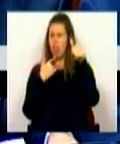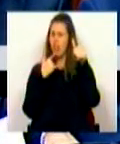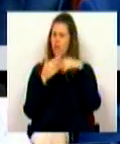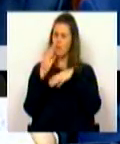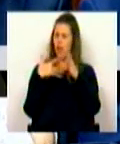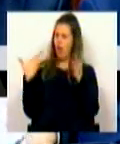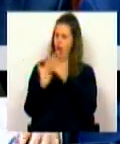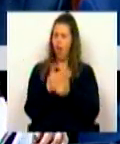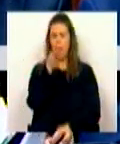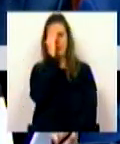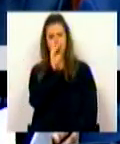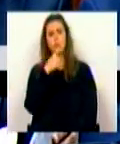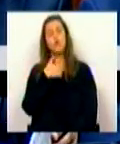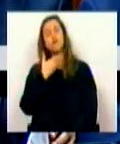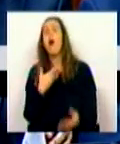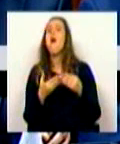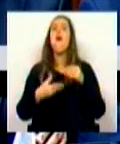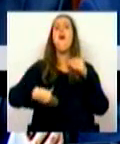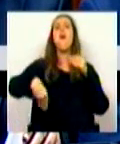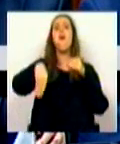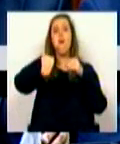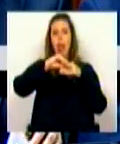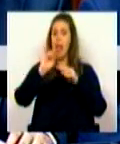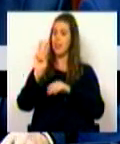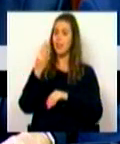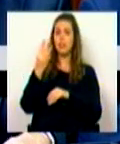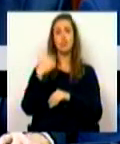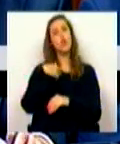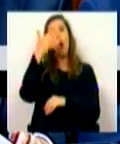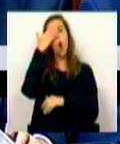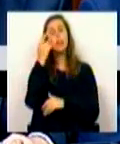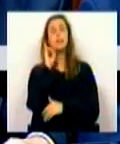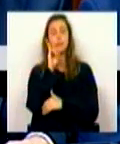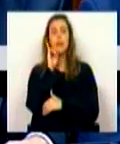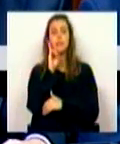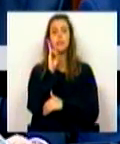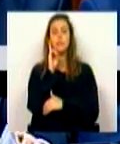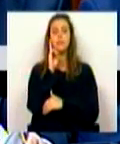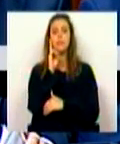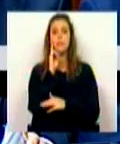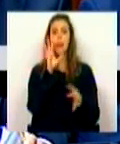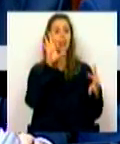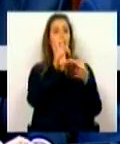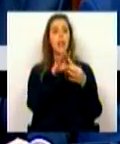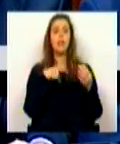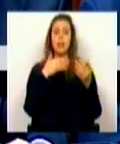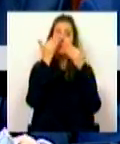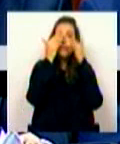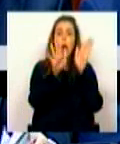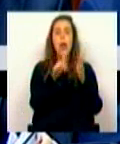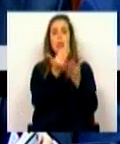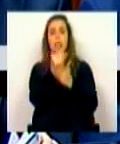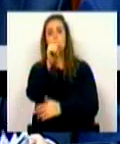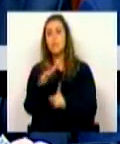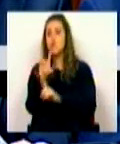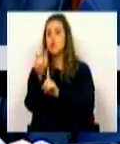na educação, eu gostaria de acrescentar três que me parecem essenciais relativamente à democratização e